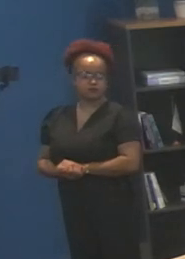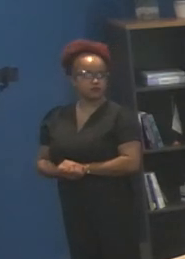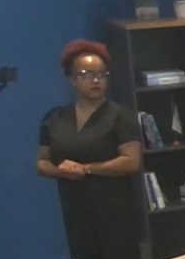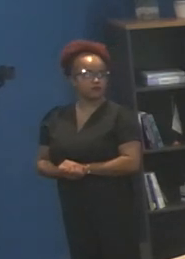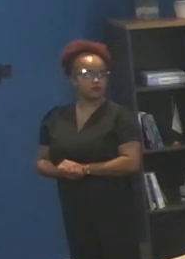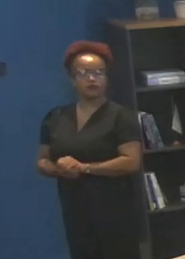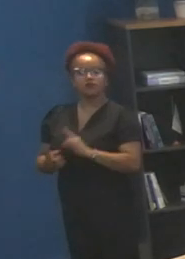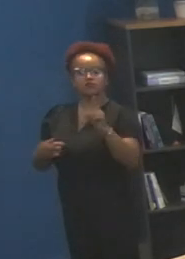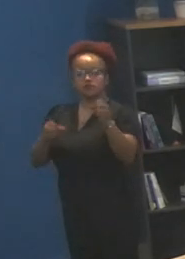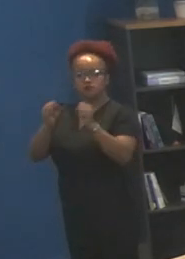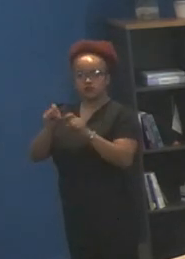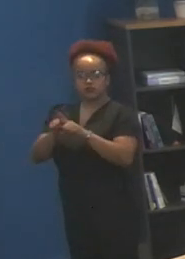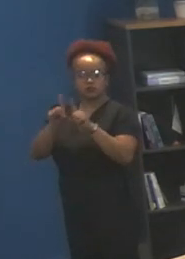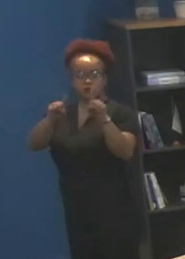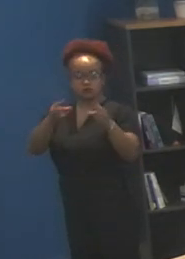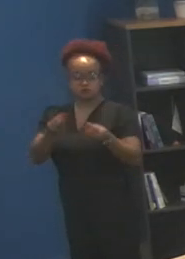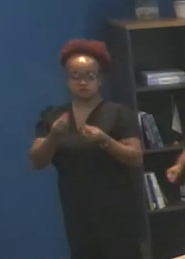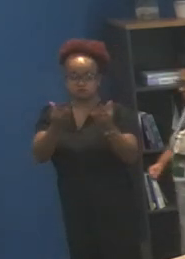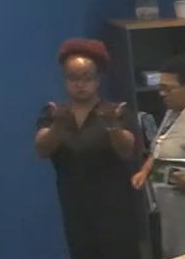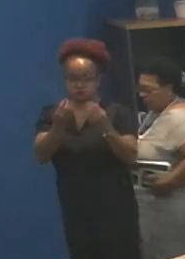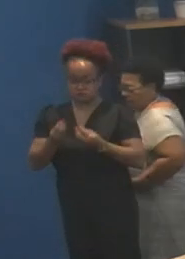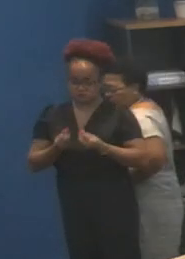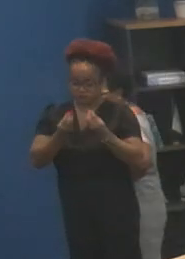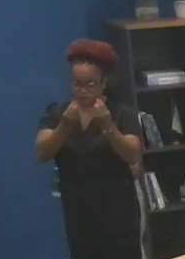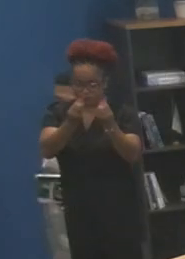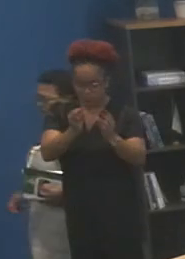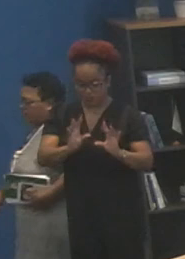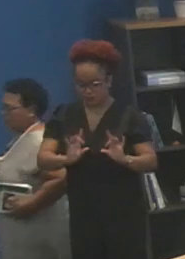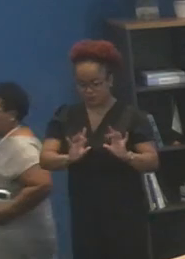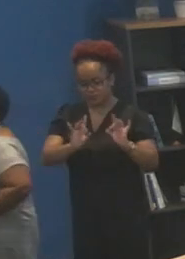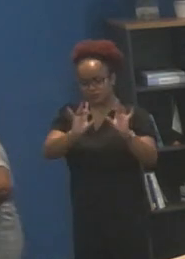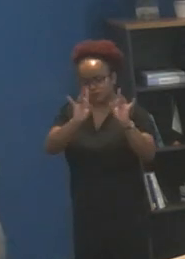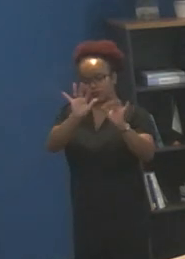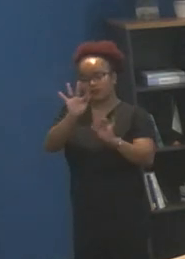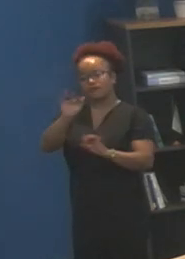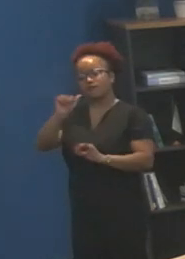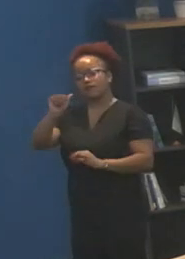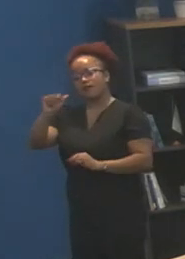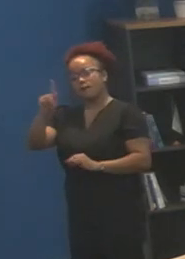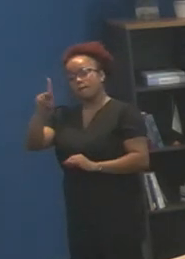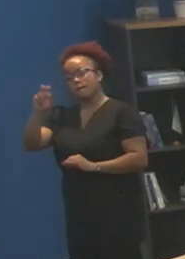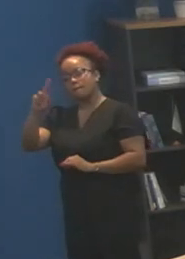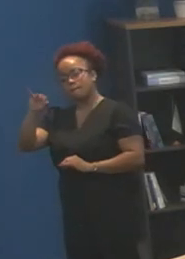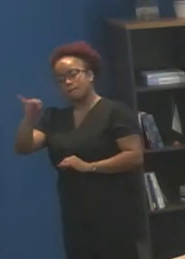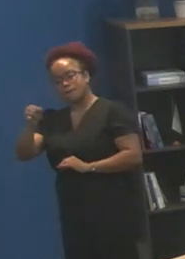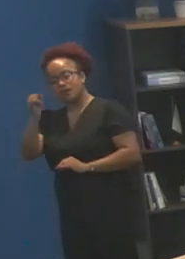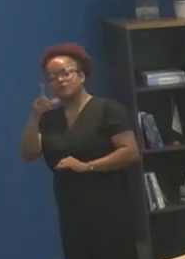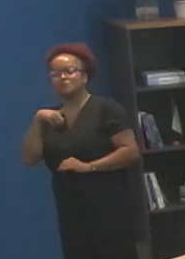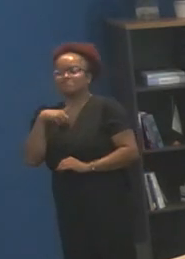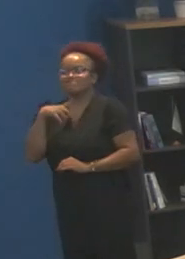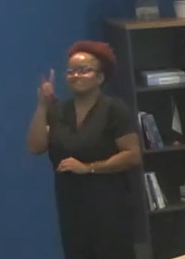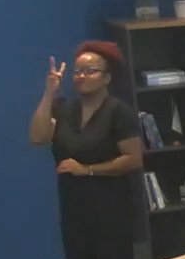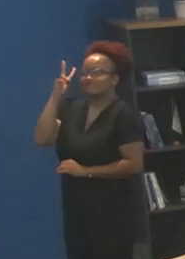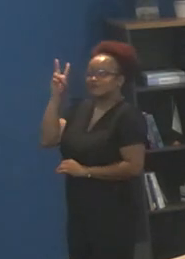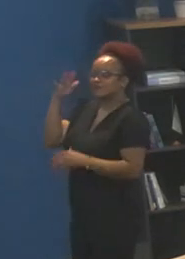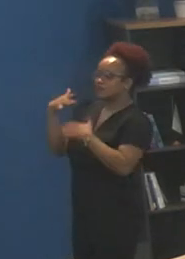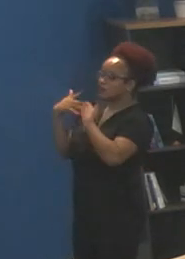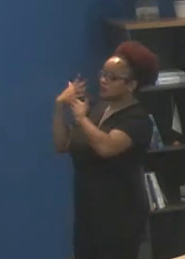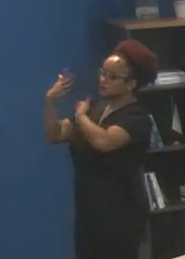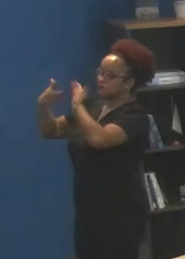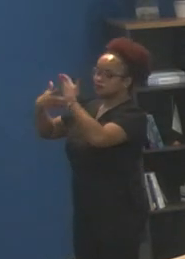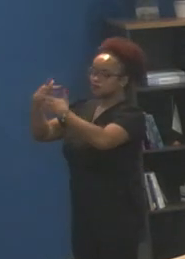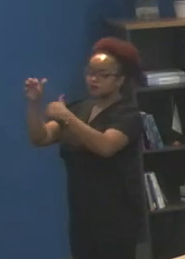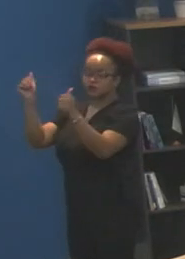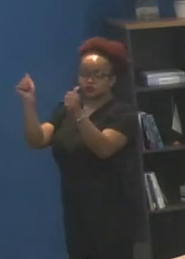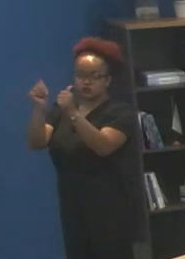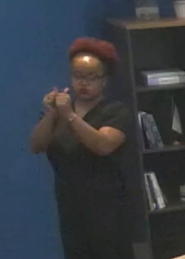pode. Eu gostaria de fazer uma entrega, uma menção especial à FAPERJ, porque eu tenho uma história caminhada com a FAPERJ.